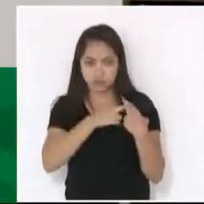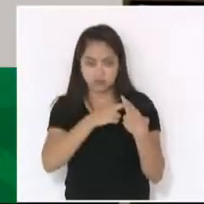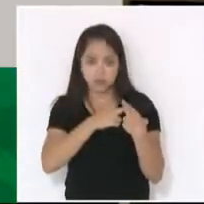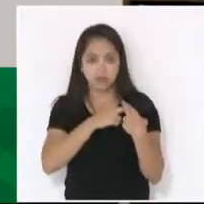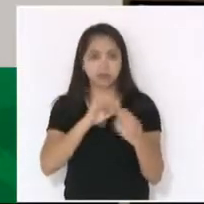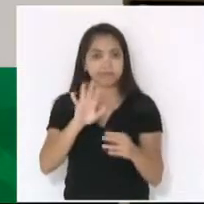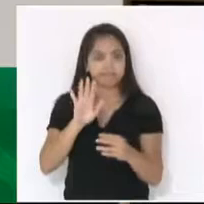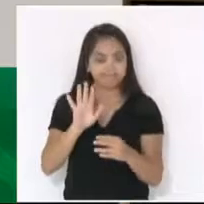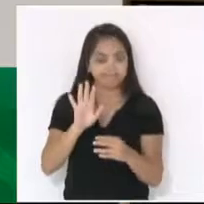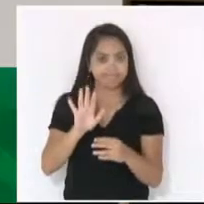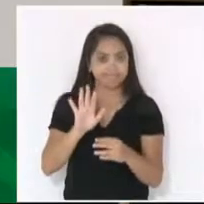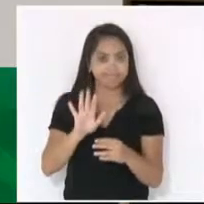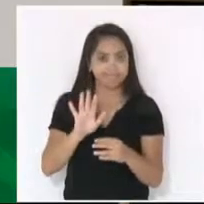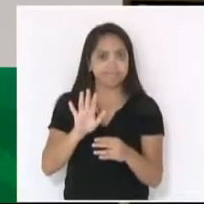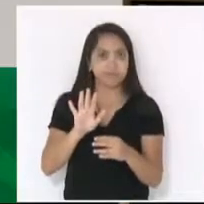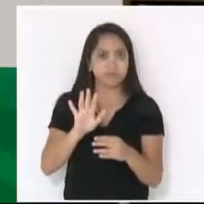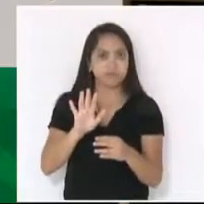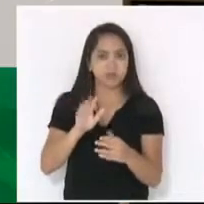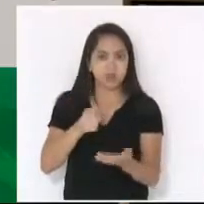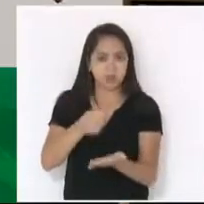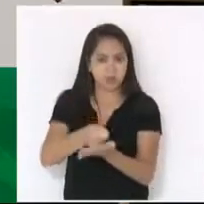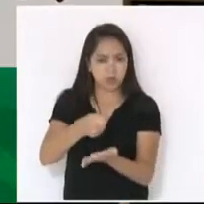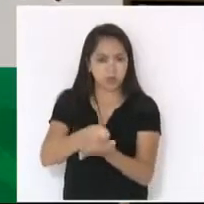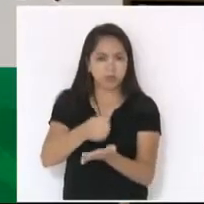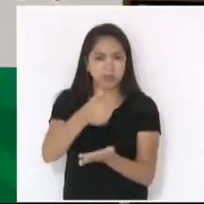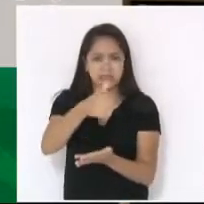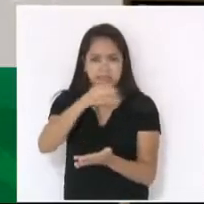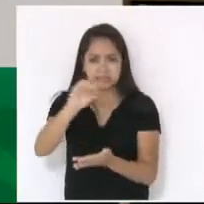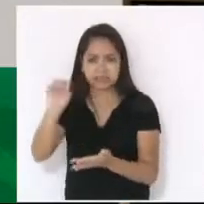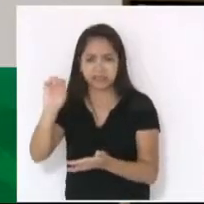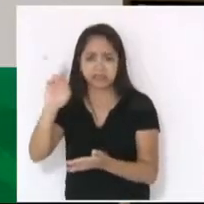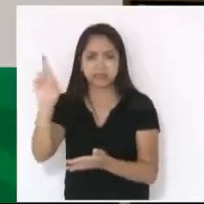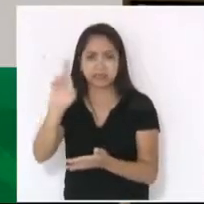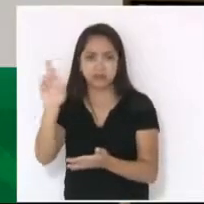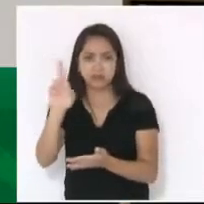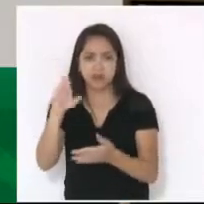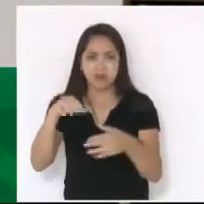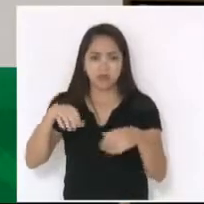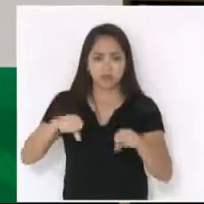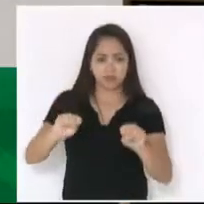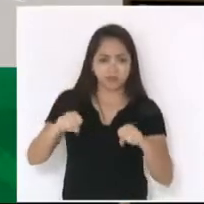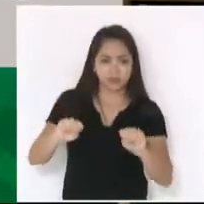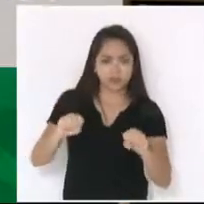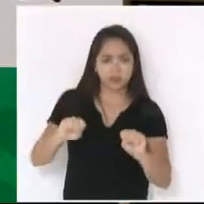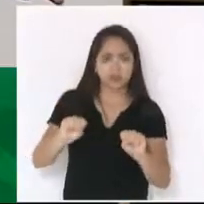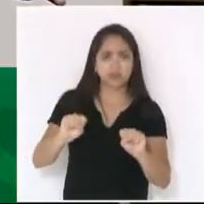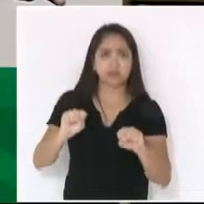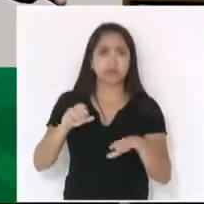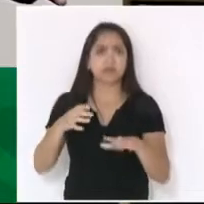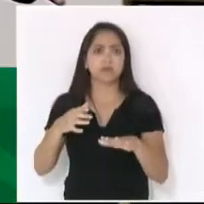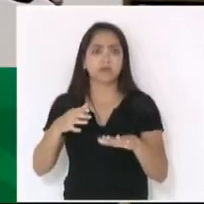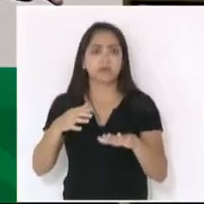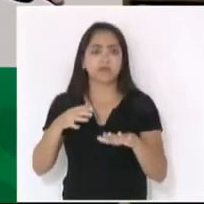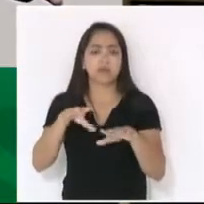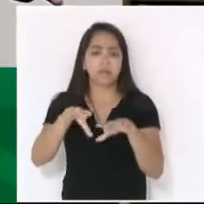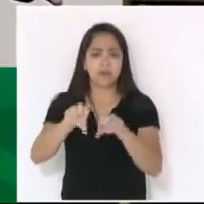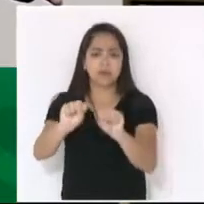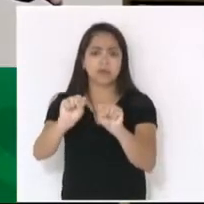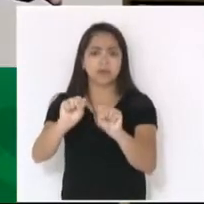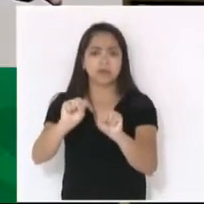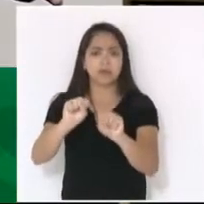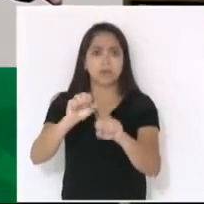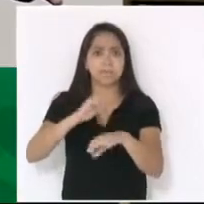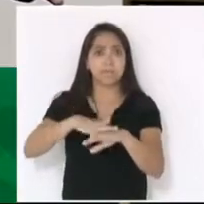e levar cobrar CD poucos reais e uma motocicleta que deveria ser uma linchada o senhor Estão levando